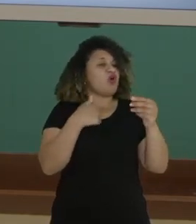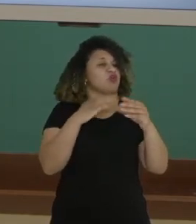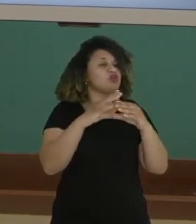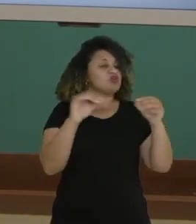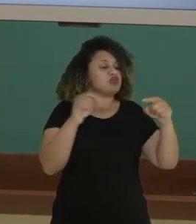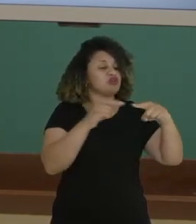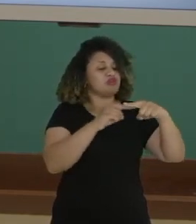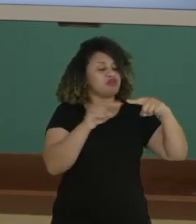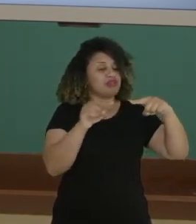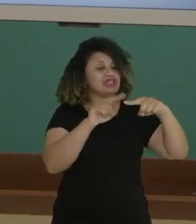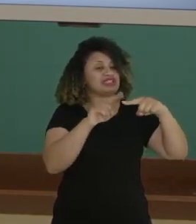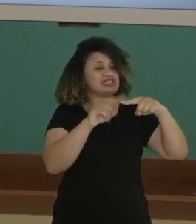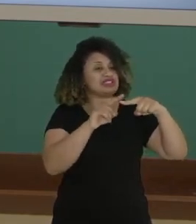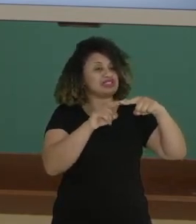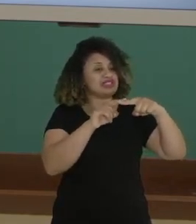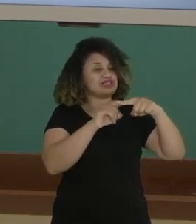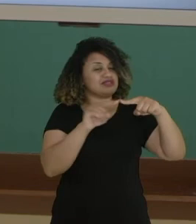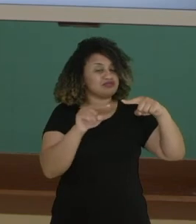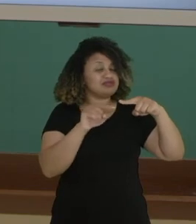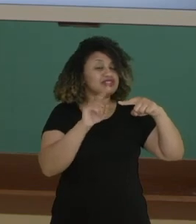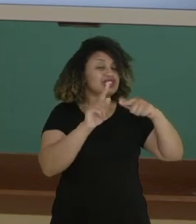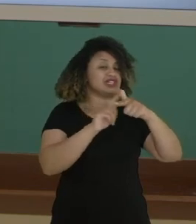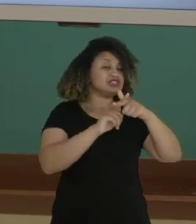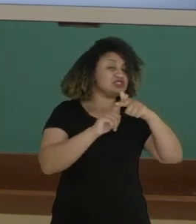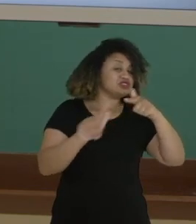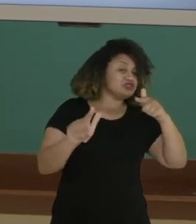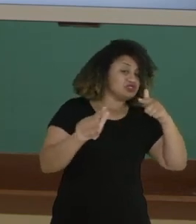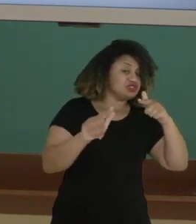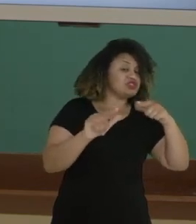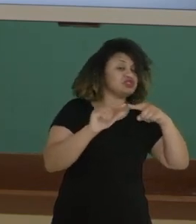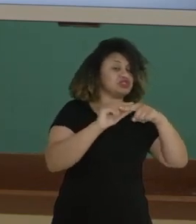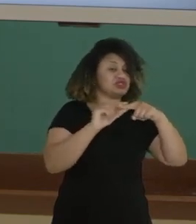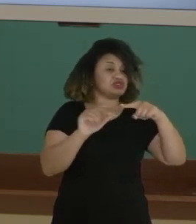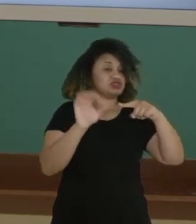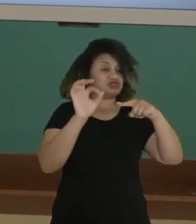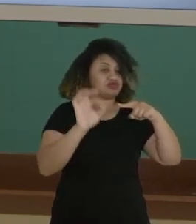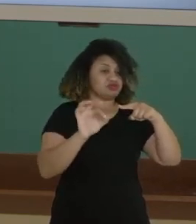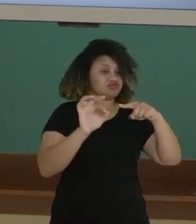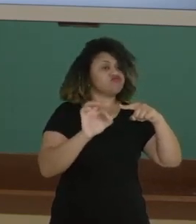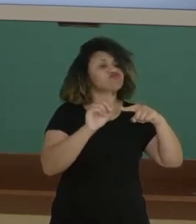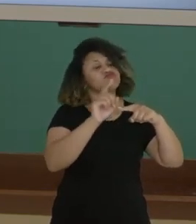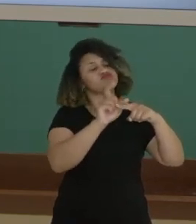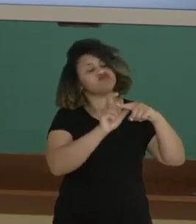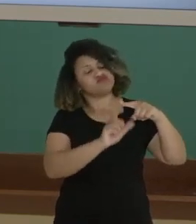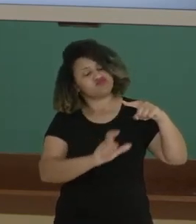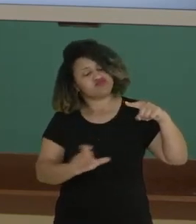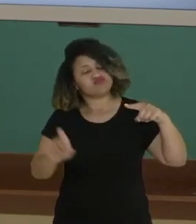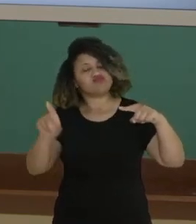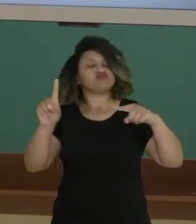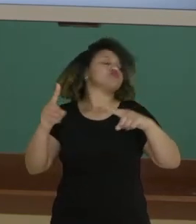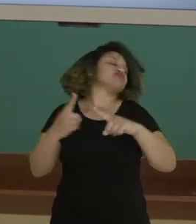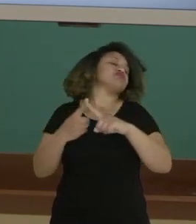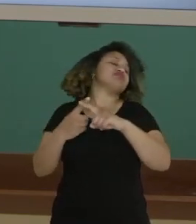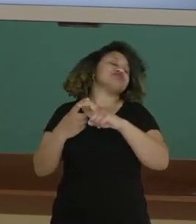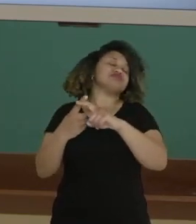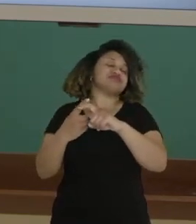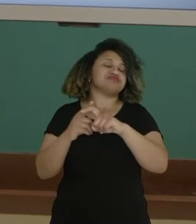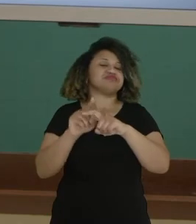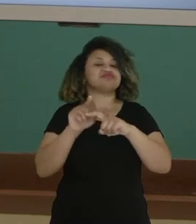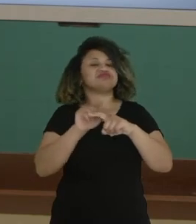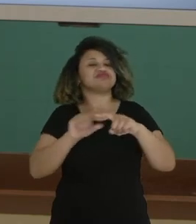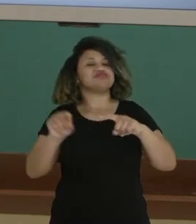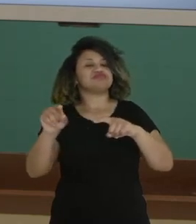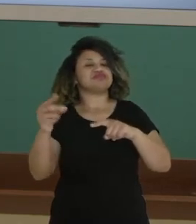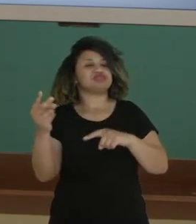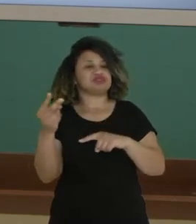fração. O 6, ele é denominador de todo o primeiro membro. Beleza? Então, ele vai passar multiplicando todo